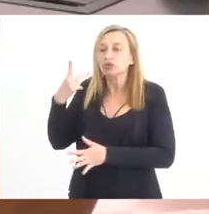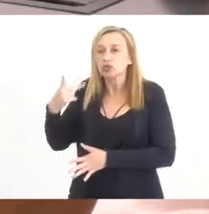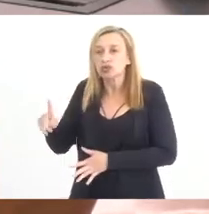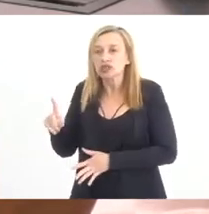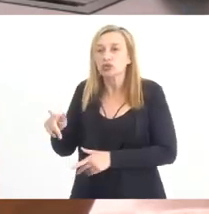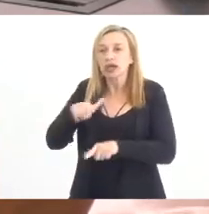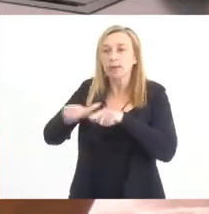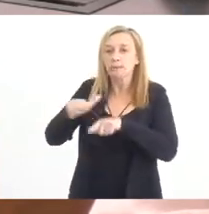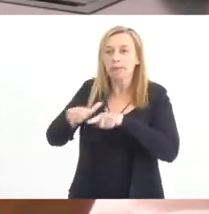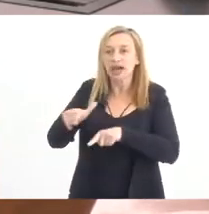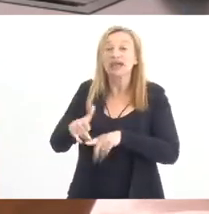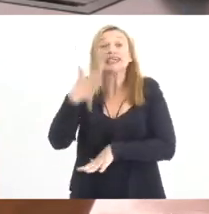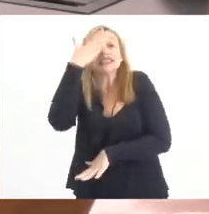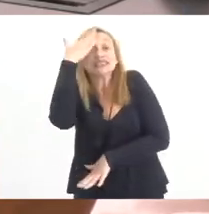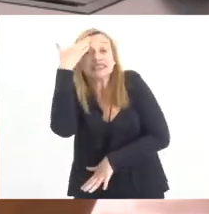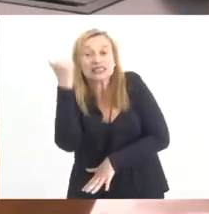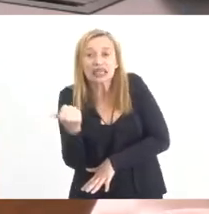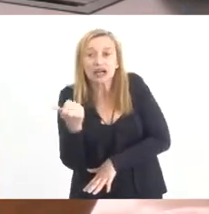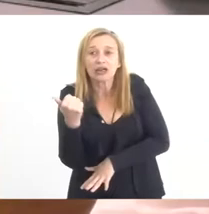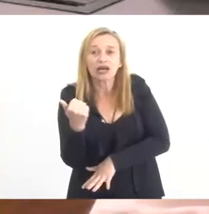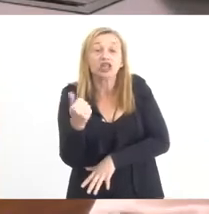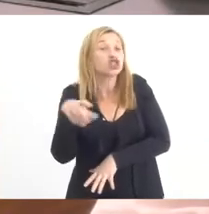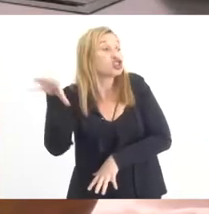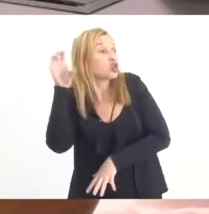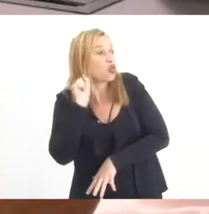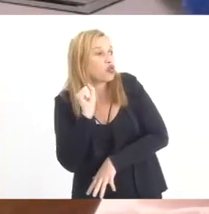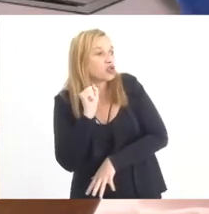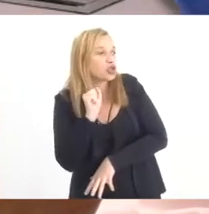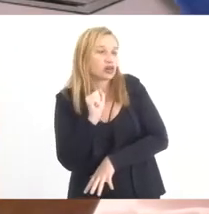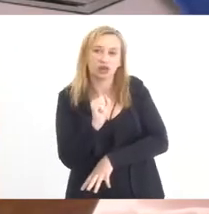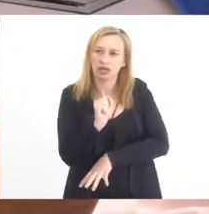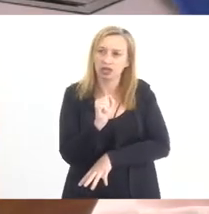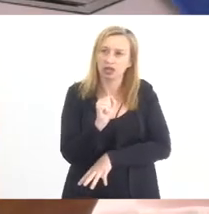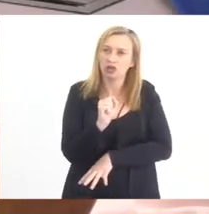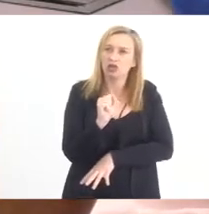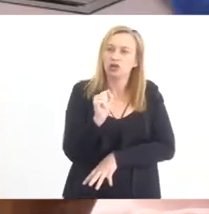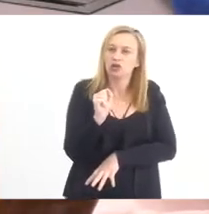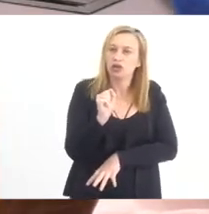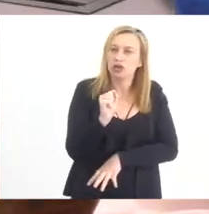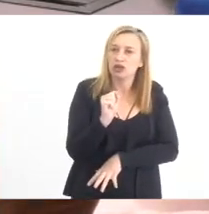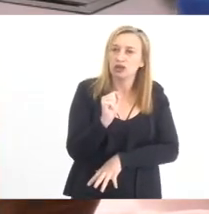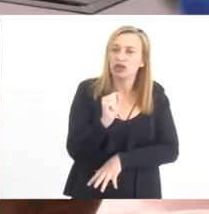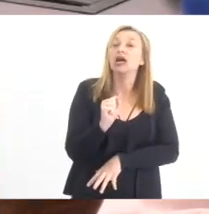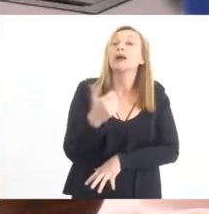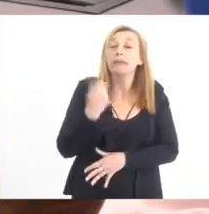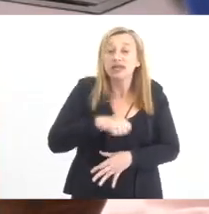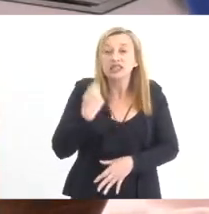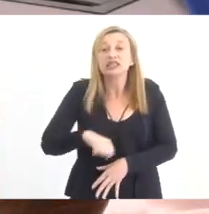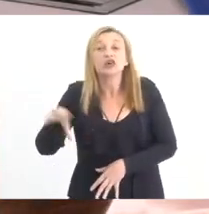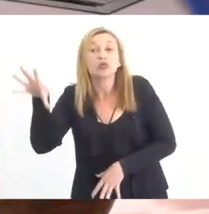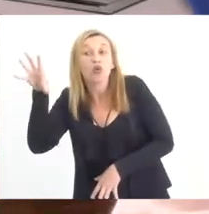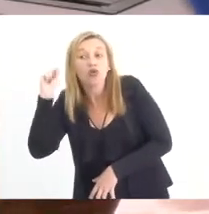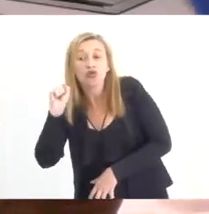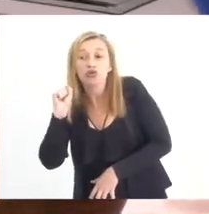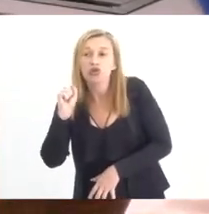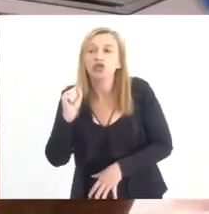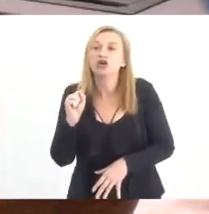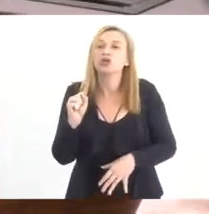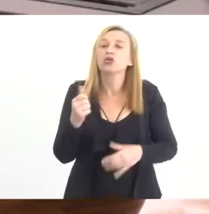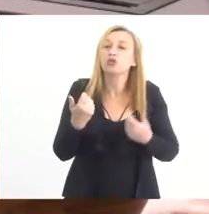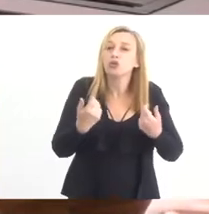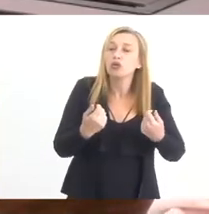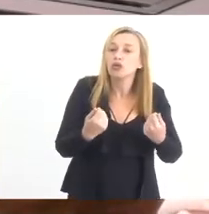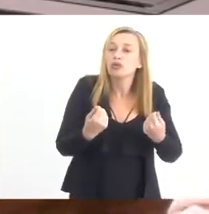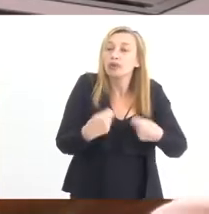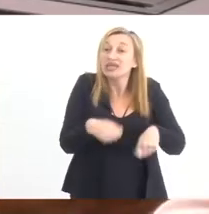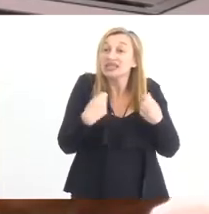integridade, de saber e de escutar o help. Temos que escutar o help, está na hora, está na